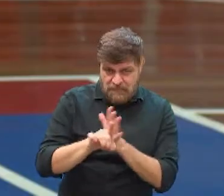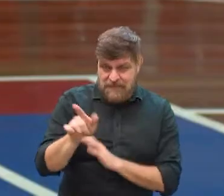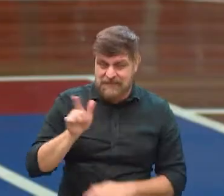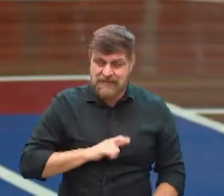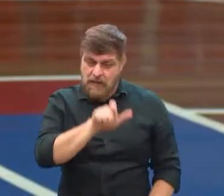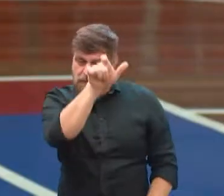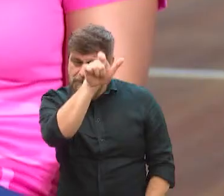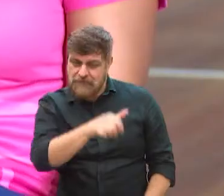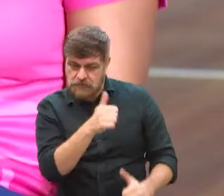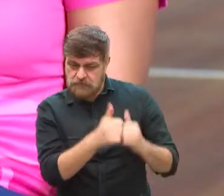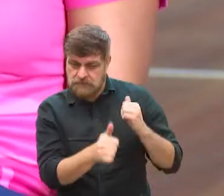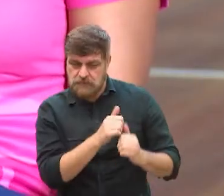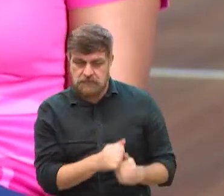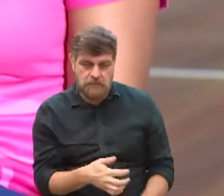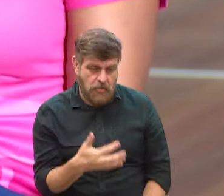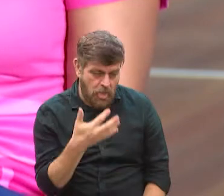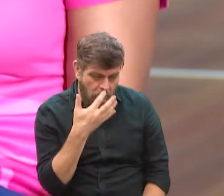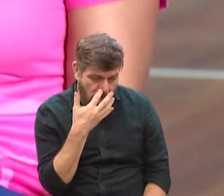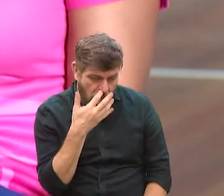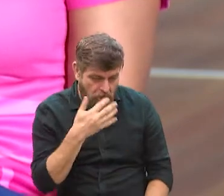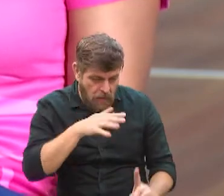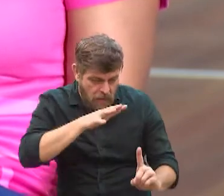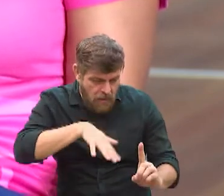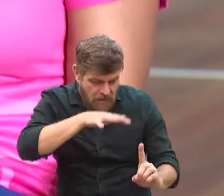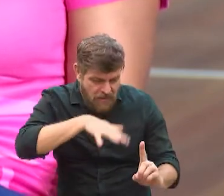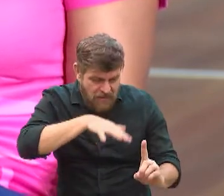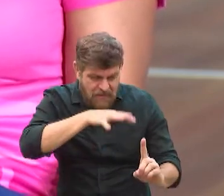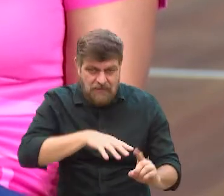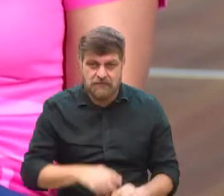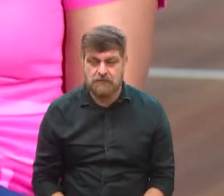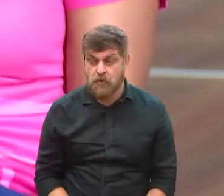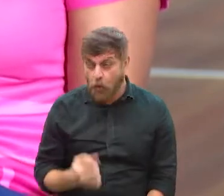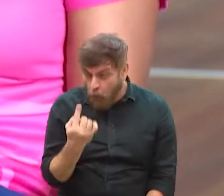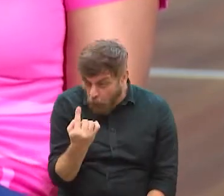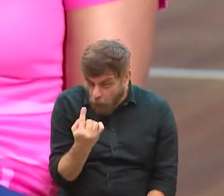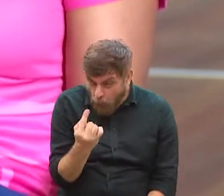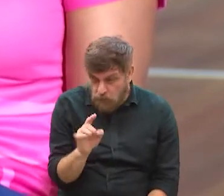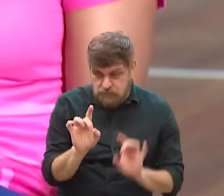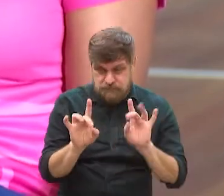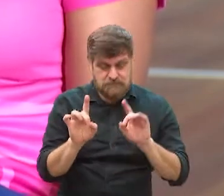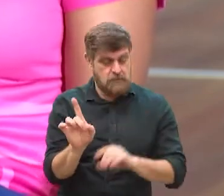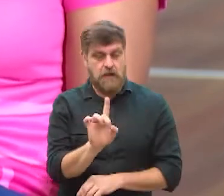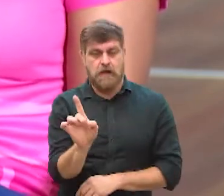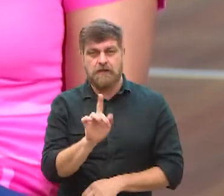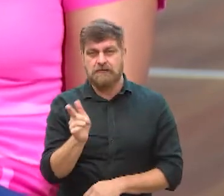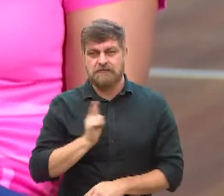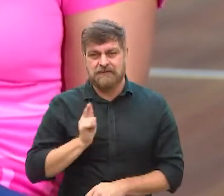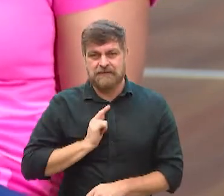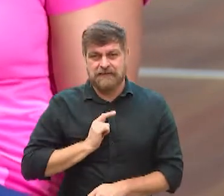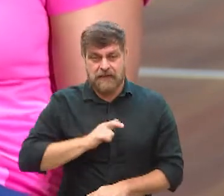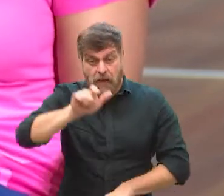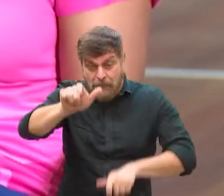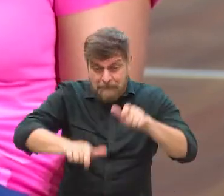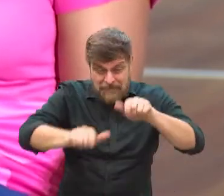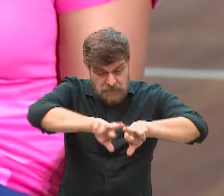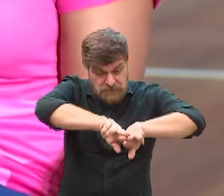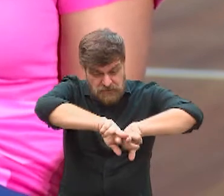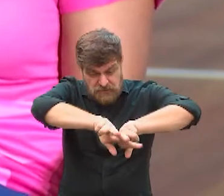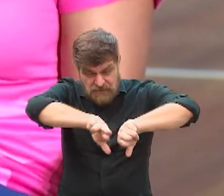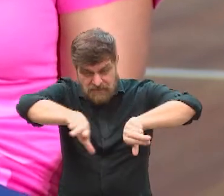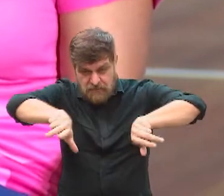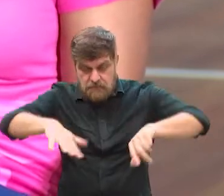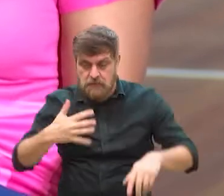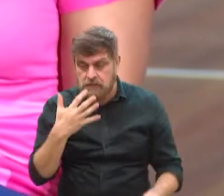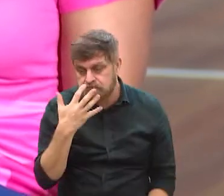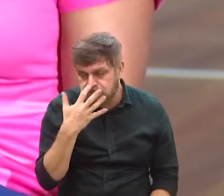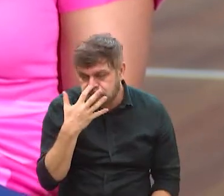ídolo no esporte? No esporte, eu não tenho um ídolo específico, né? Eu tenho vários jogadores que